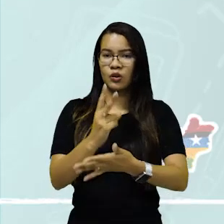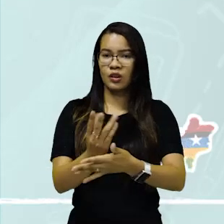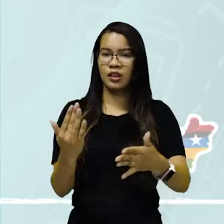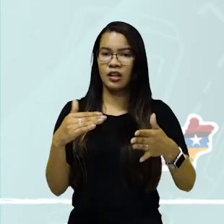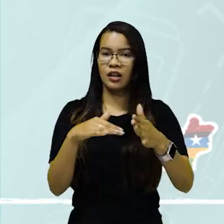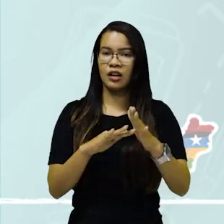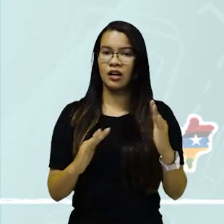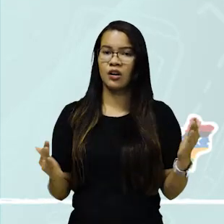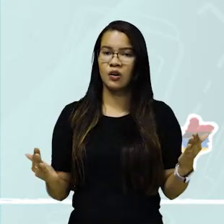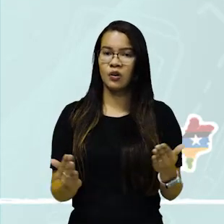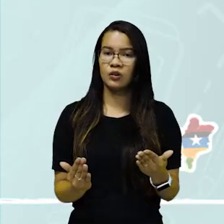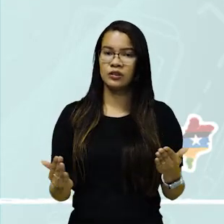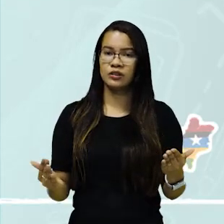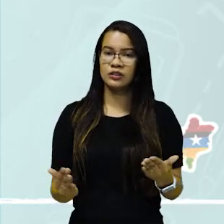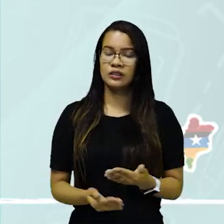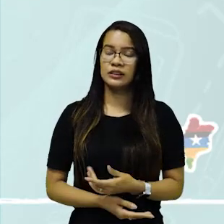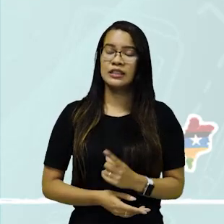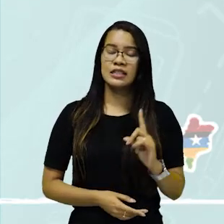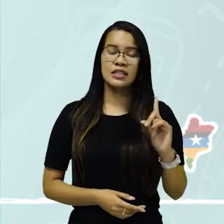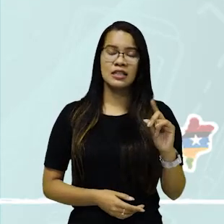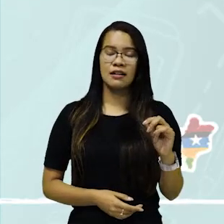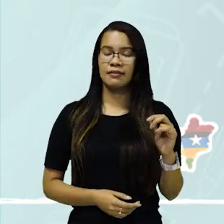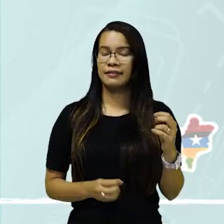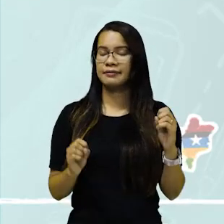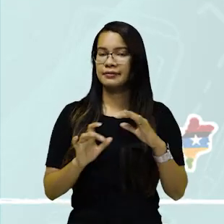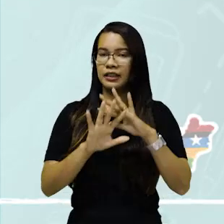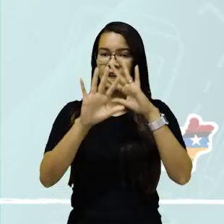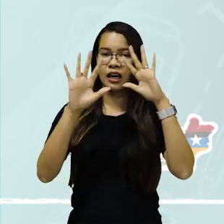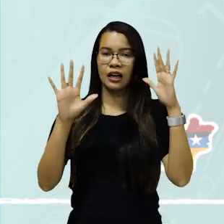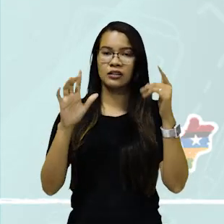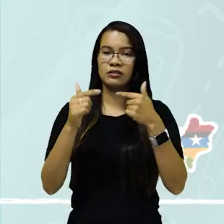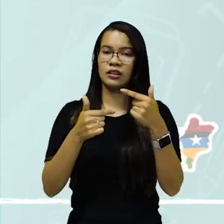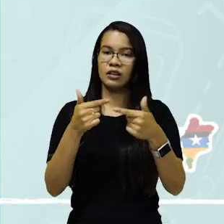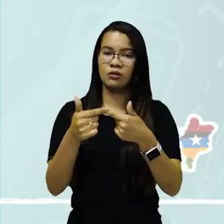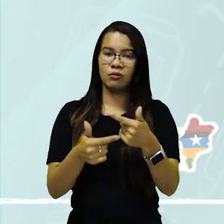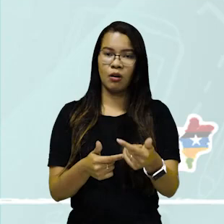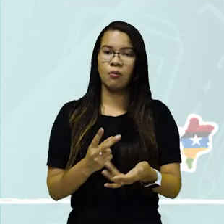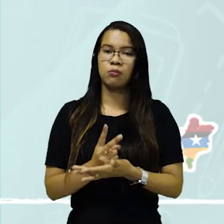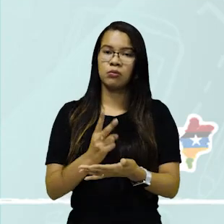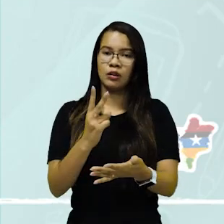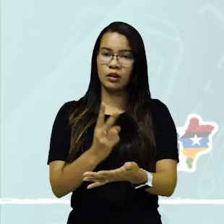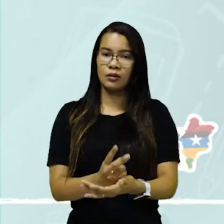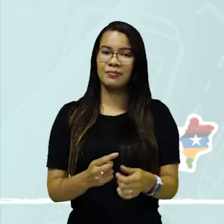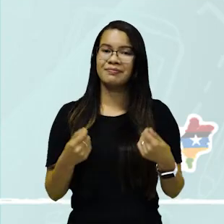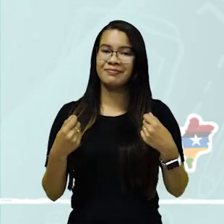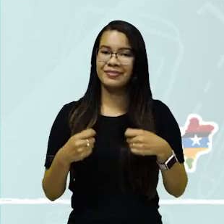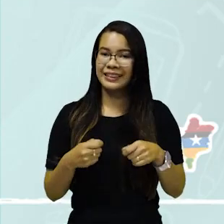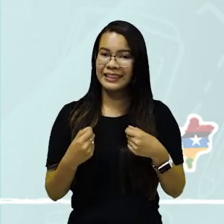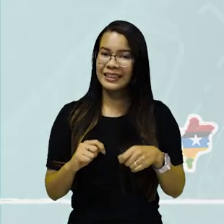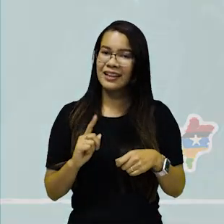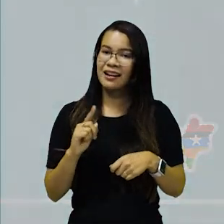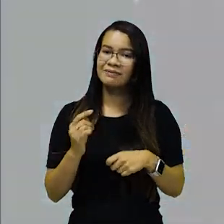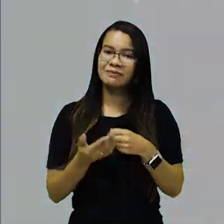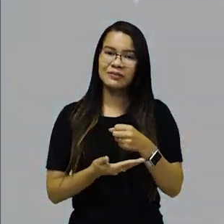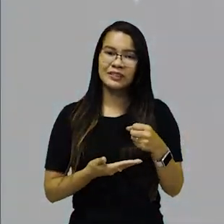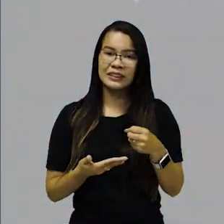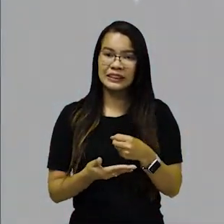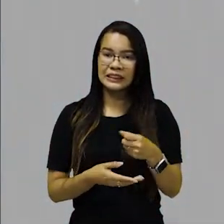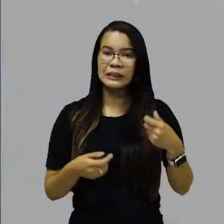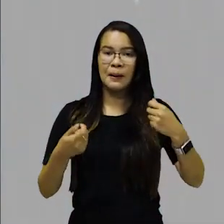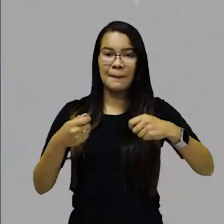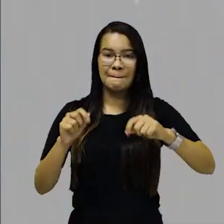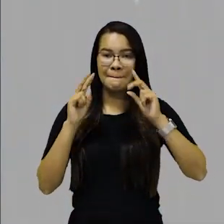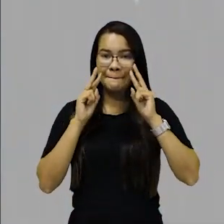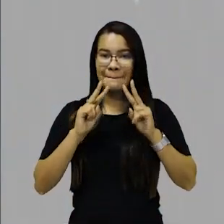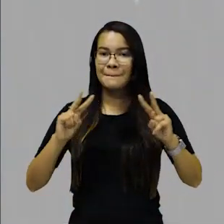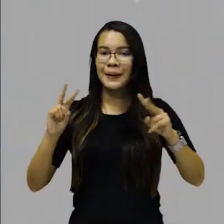atuais, e é imprescindível que essa luta continue. É fundamental que possa se ver essa